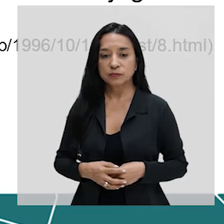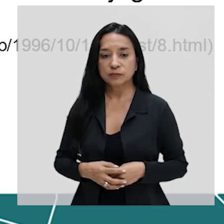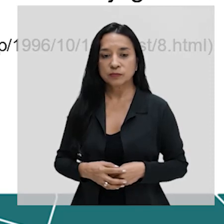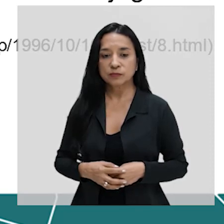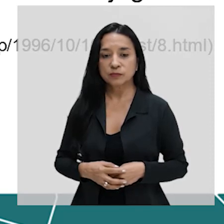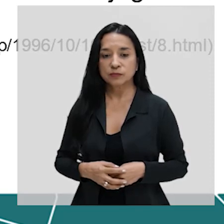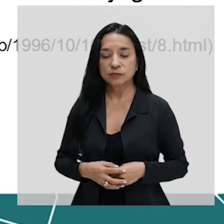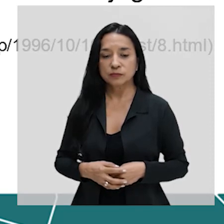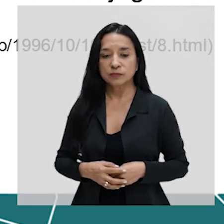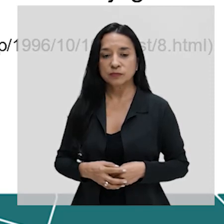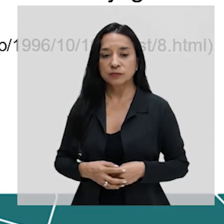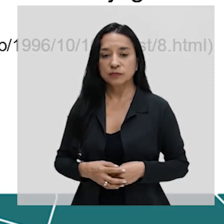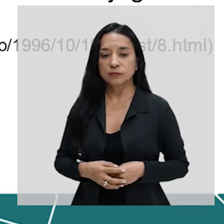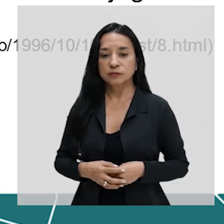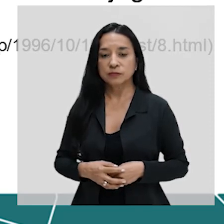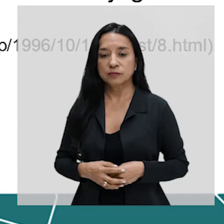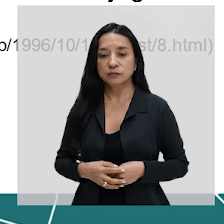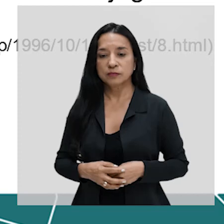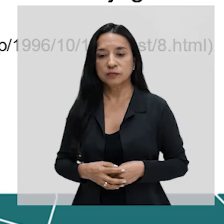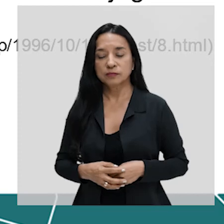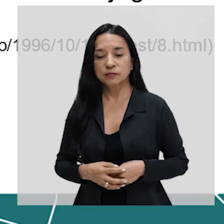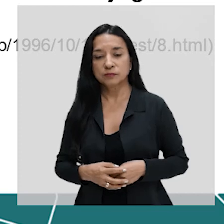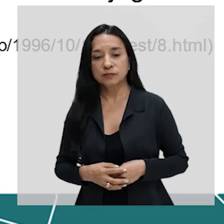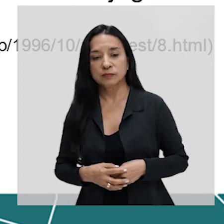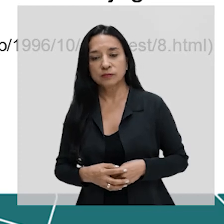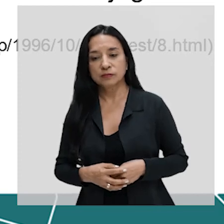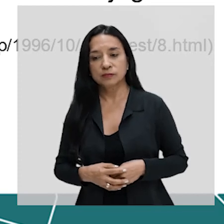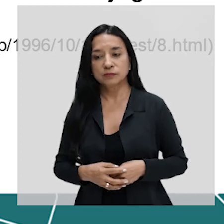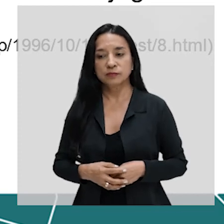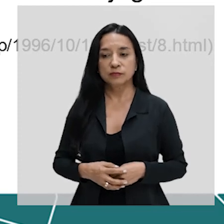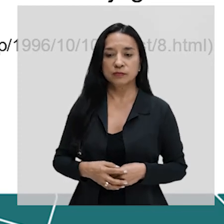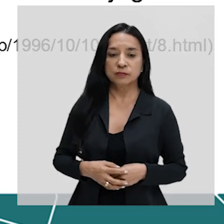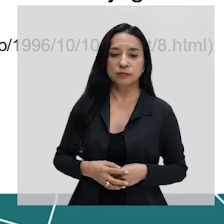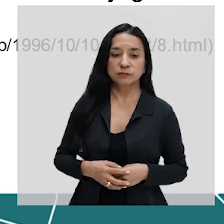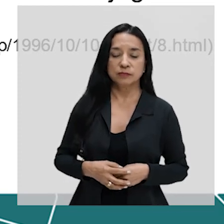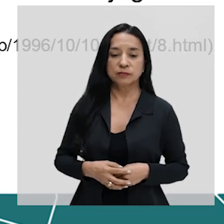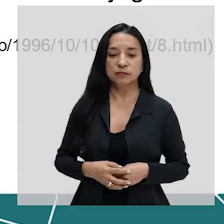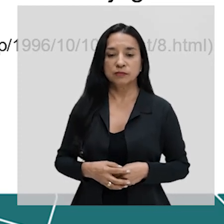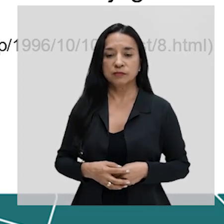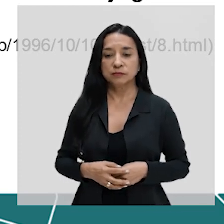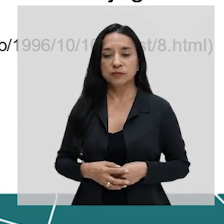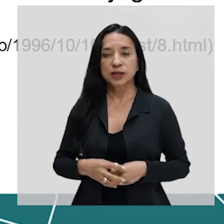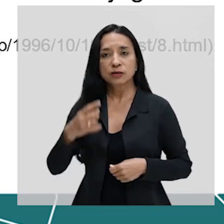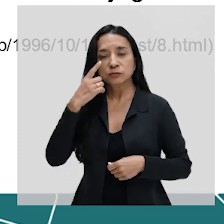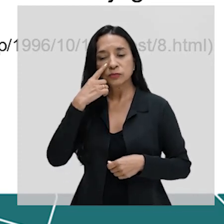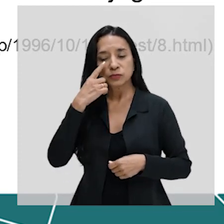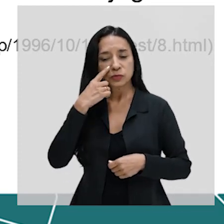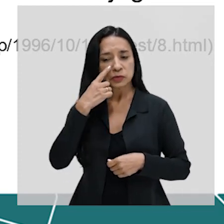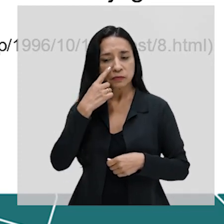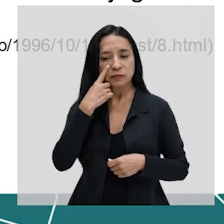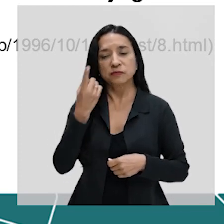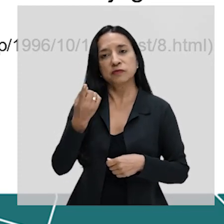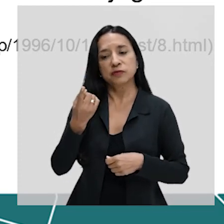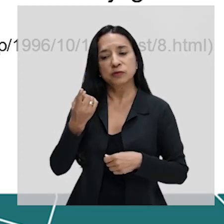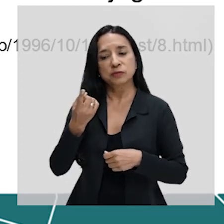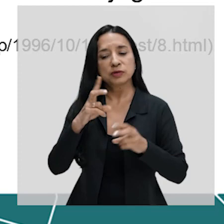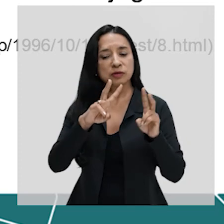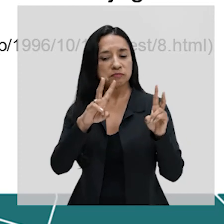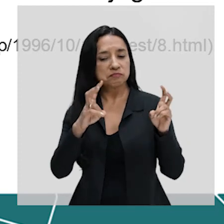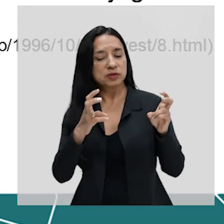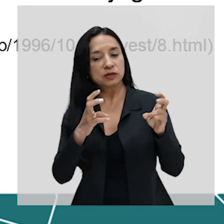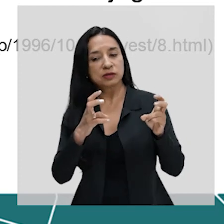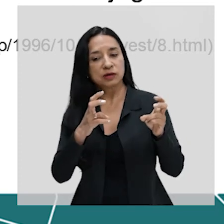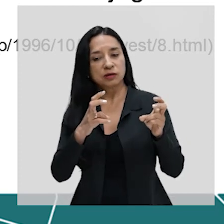Aí vem H. Será que na língua culta existe exploda? Você já ouviu essa expressão? Será